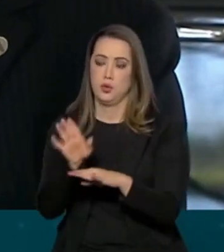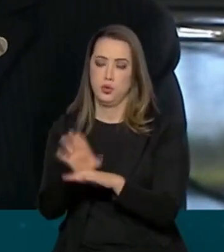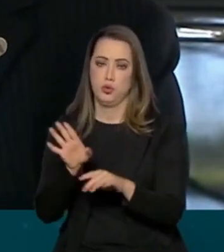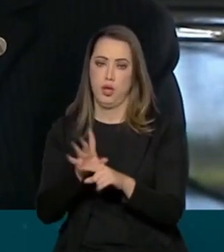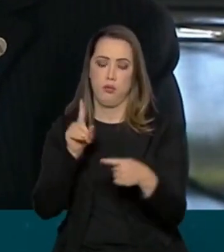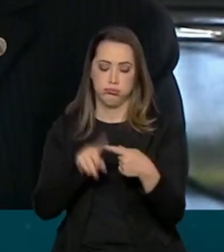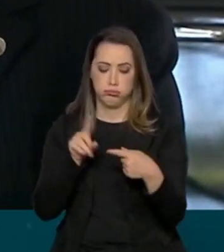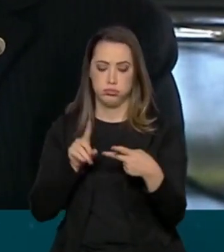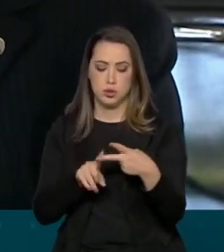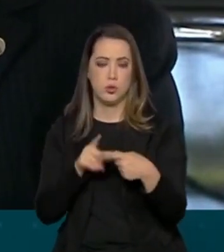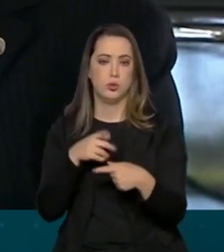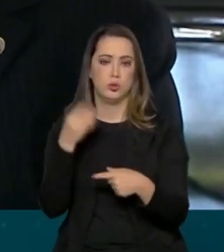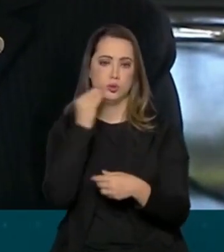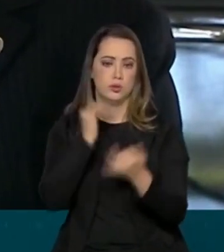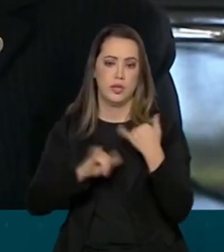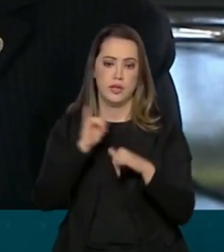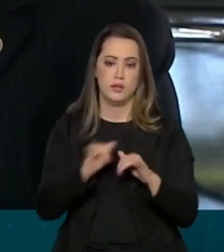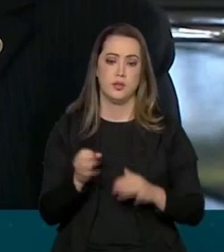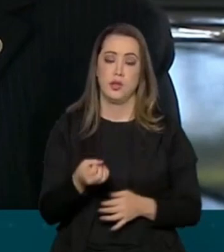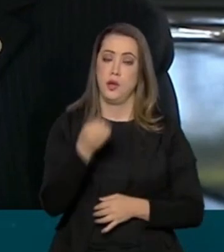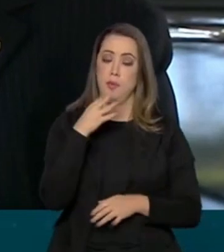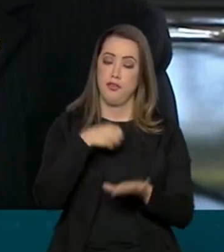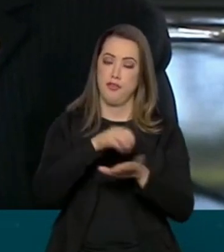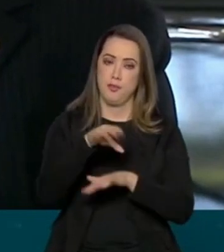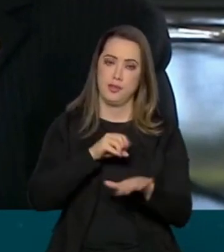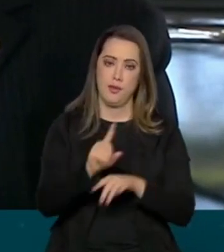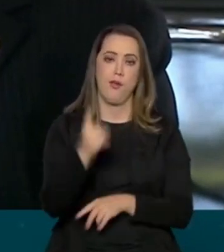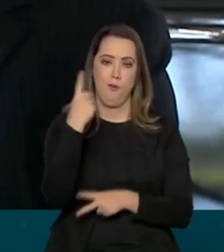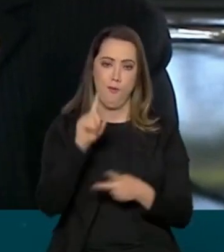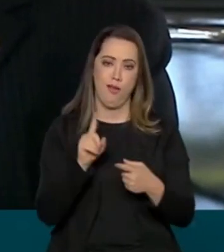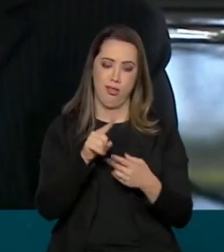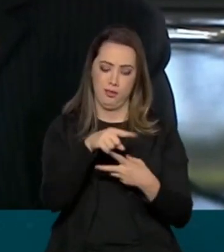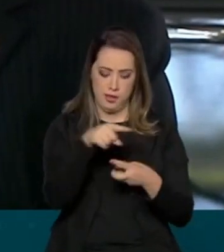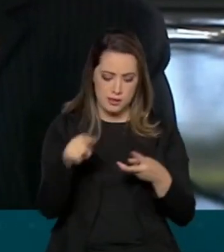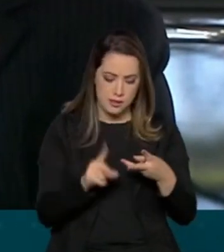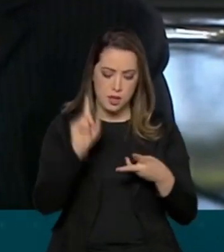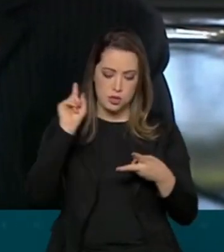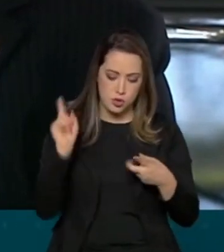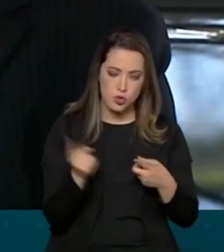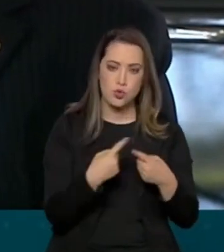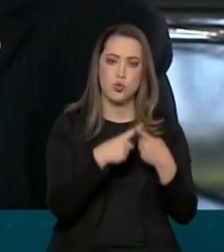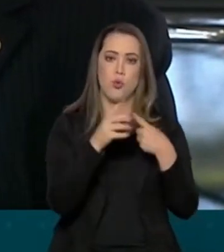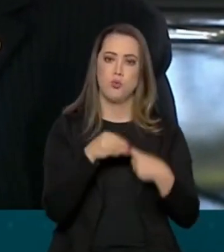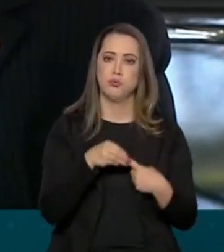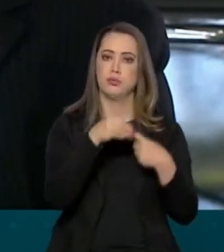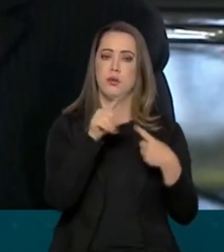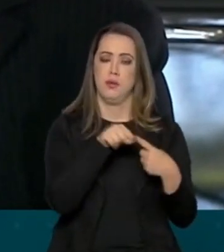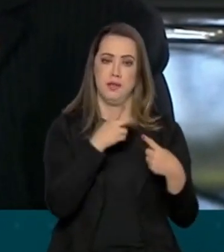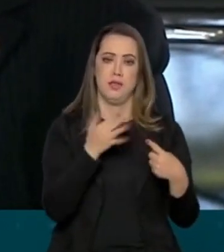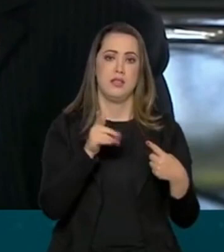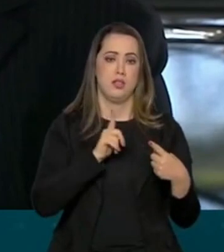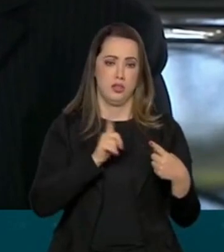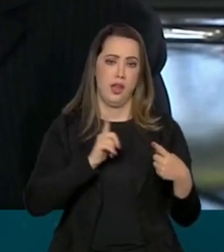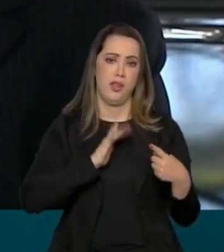e a boa notícia é que uma dessas vacinas, né, isso é muito importante a gente citar, já